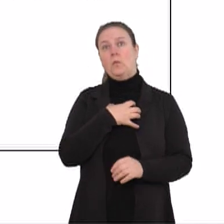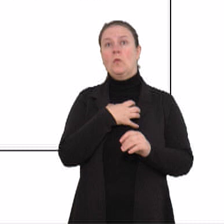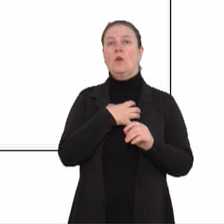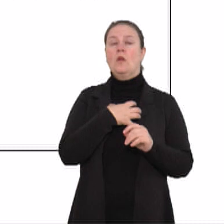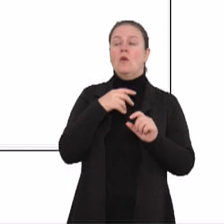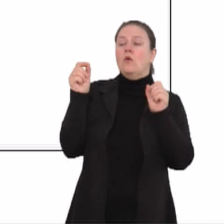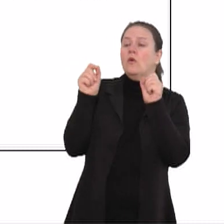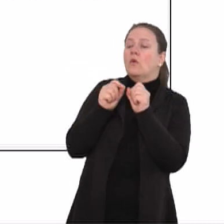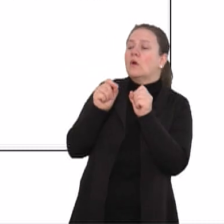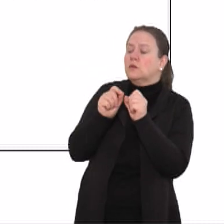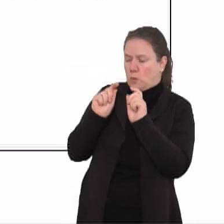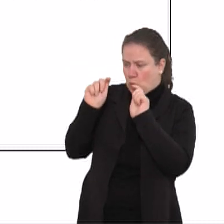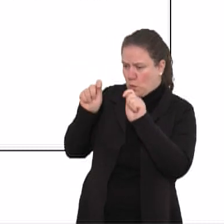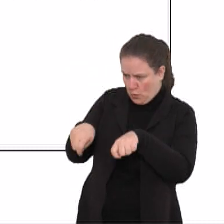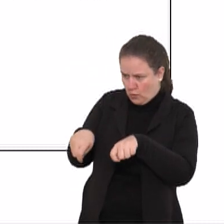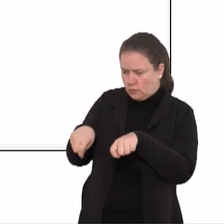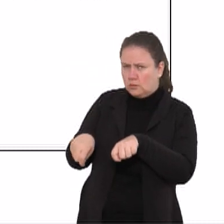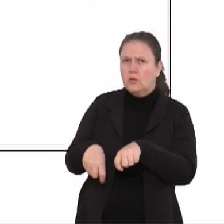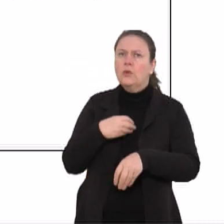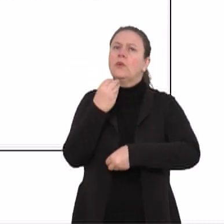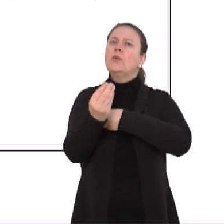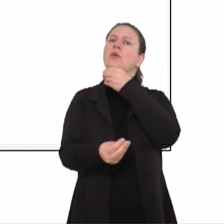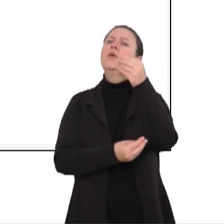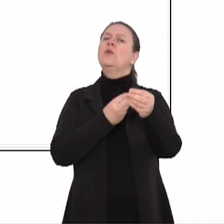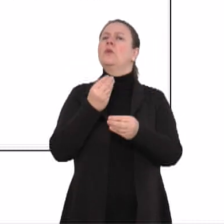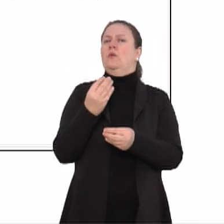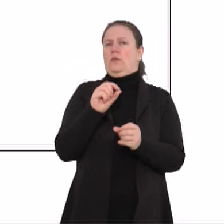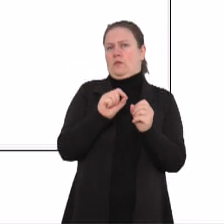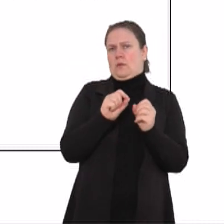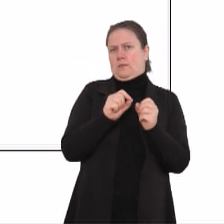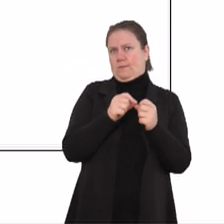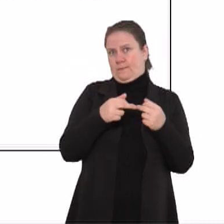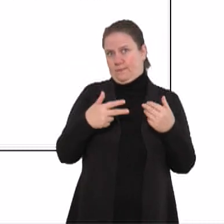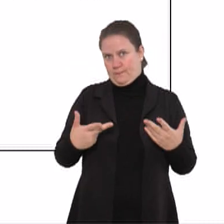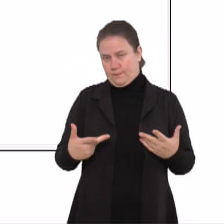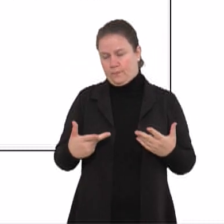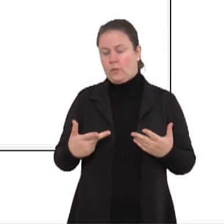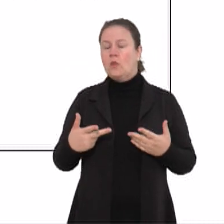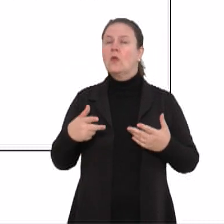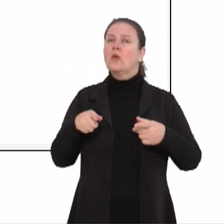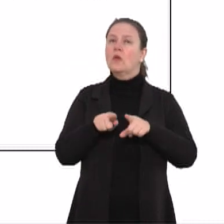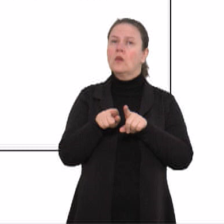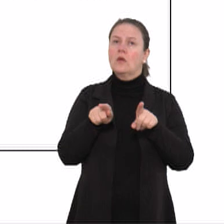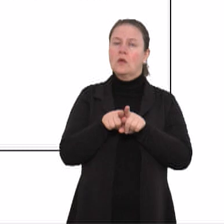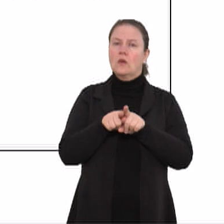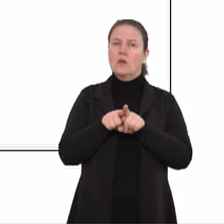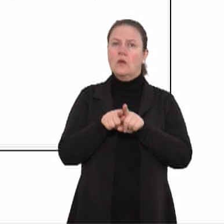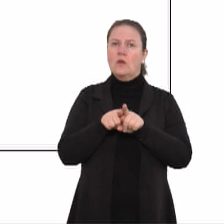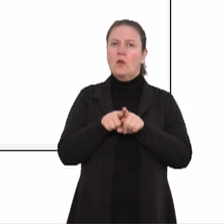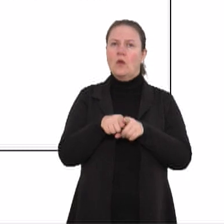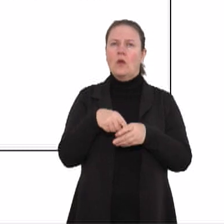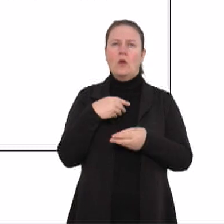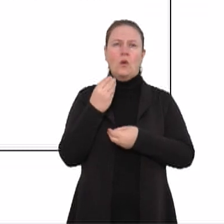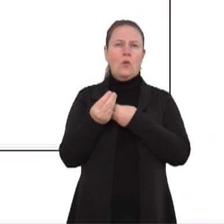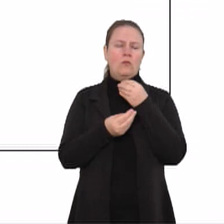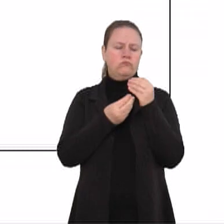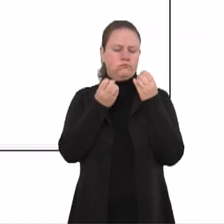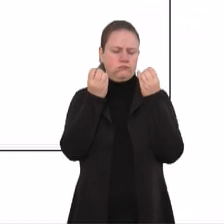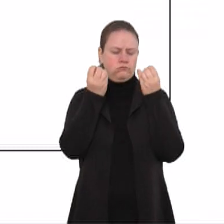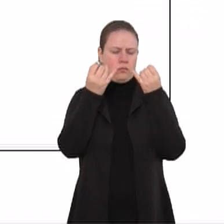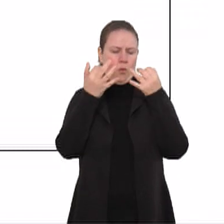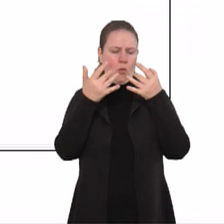devem fazer e como devem fazer. Ela é, portanto, um corpo explicativo